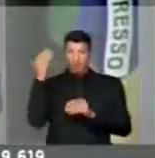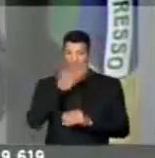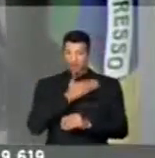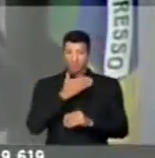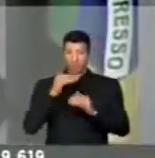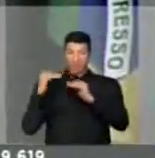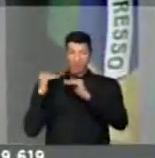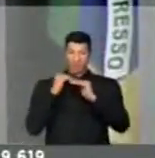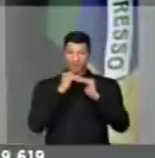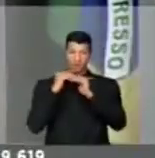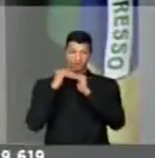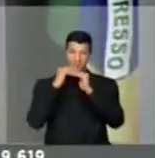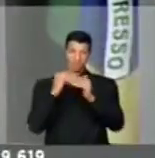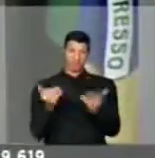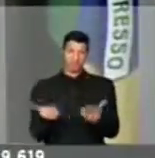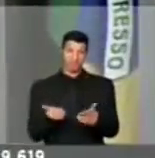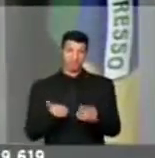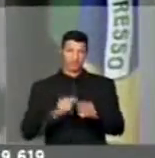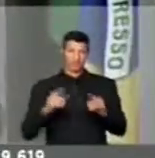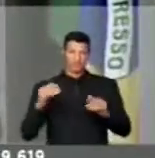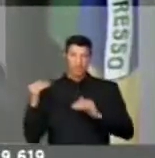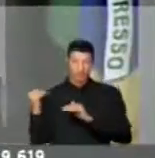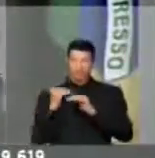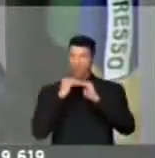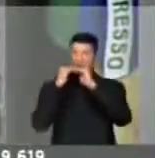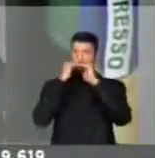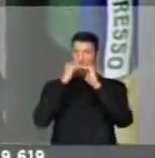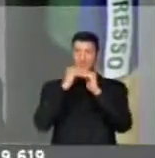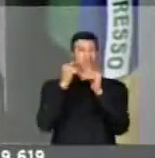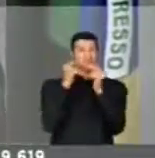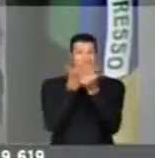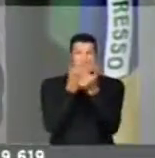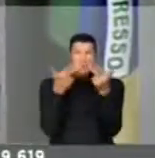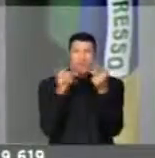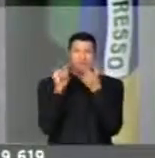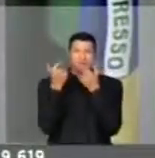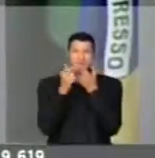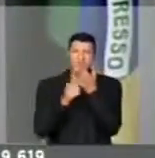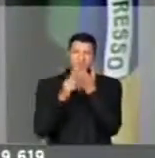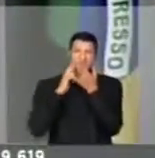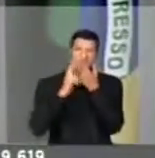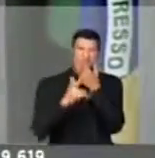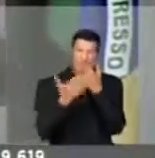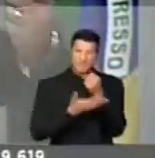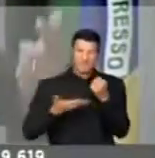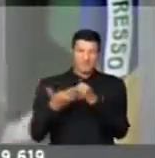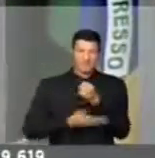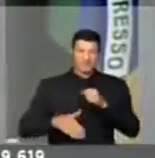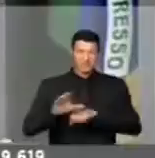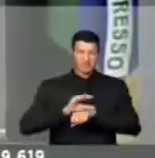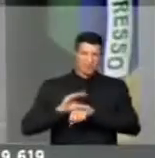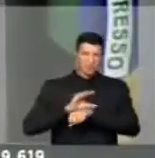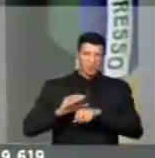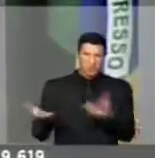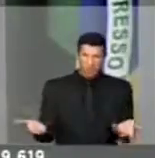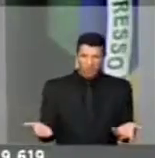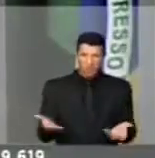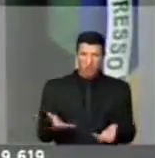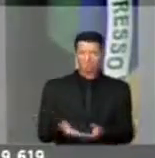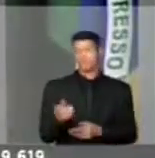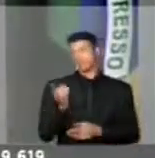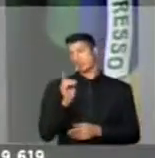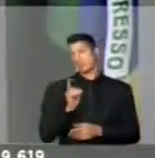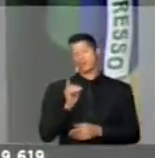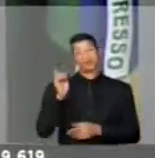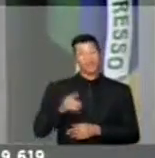por unanimidade. Mas aprovar por unanimidade uma coisa que não tem respaldo constitucional,